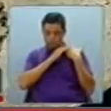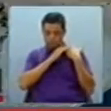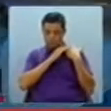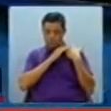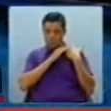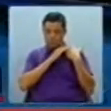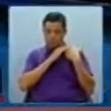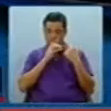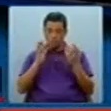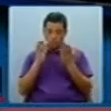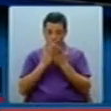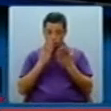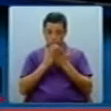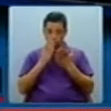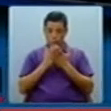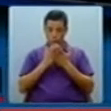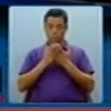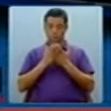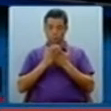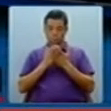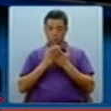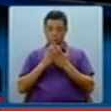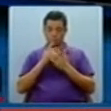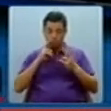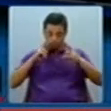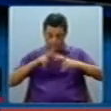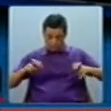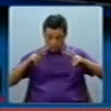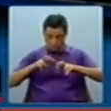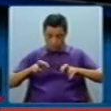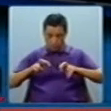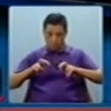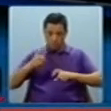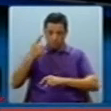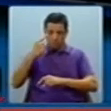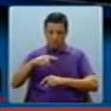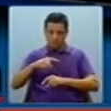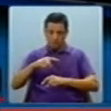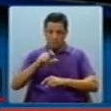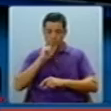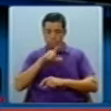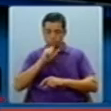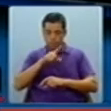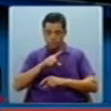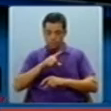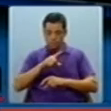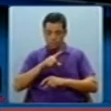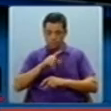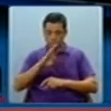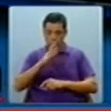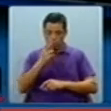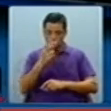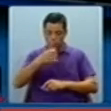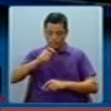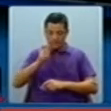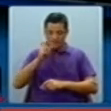acordo com este estudo, então, dizem-nos estes investigadores que terá sido provavelmente, muito provavelmente, Júpiter. Porquê?